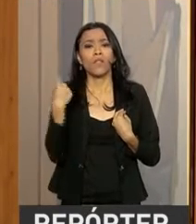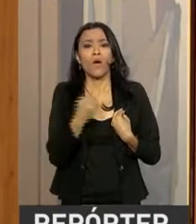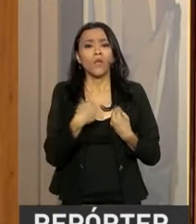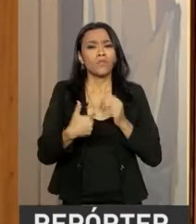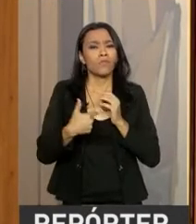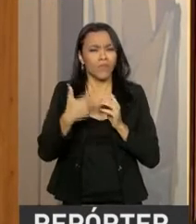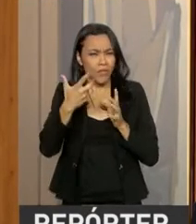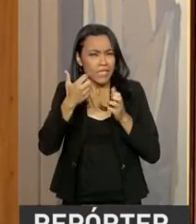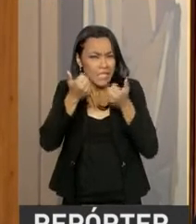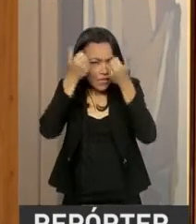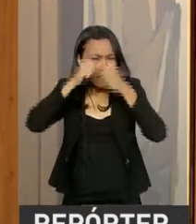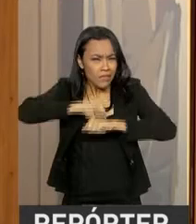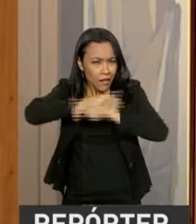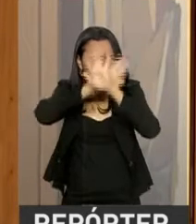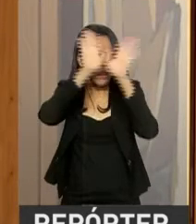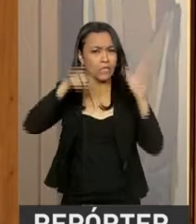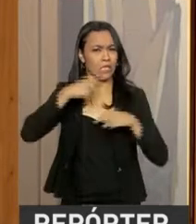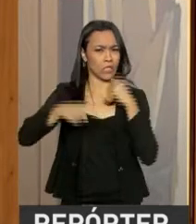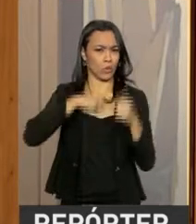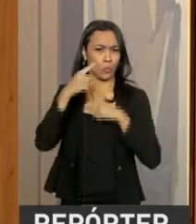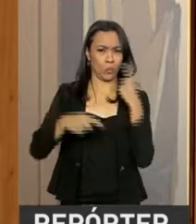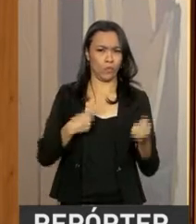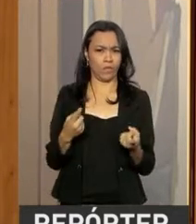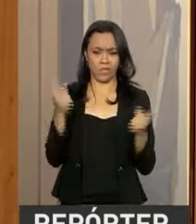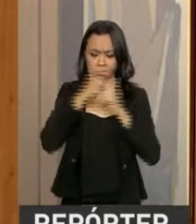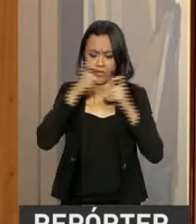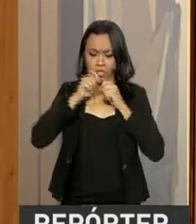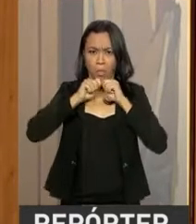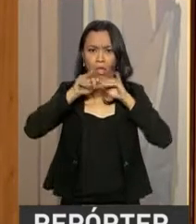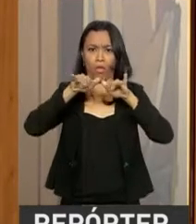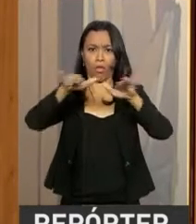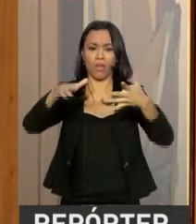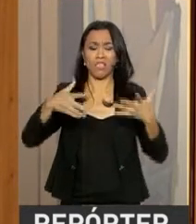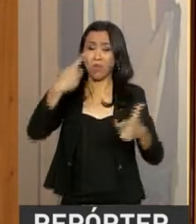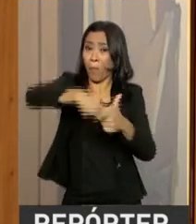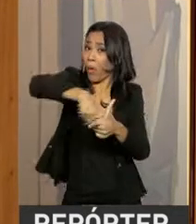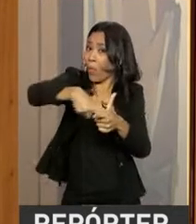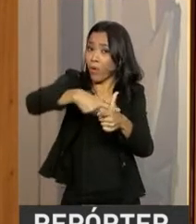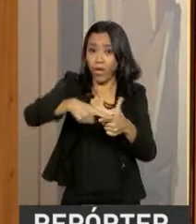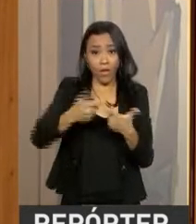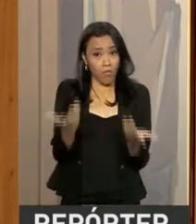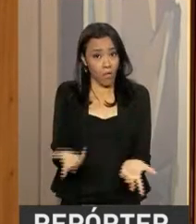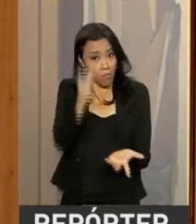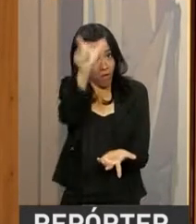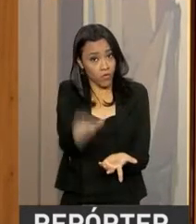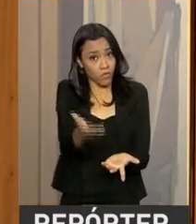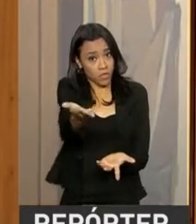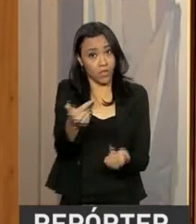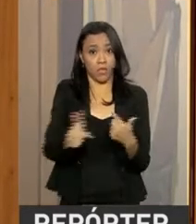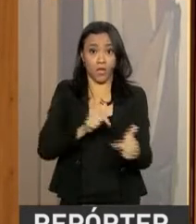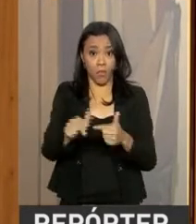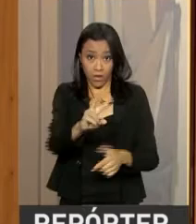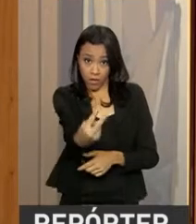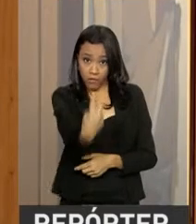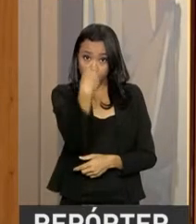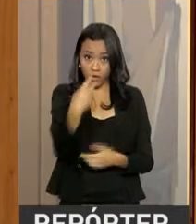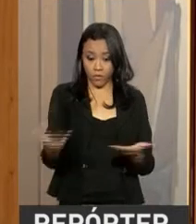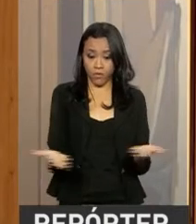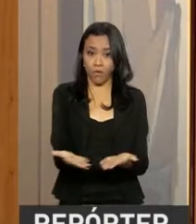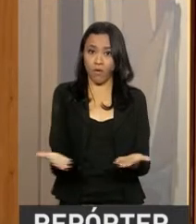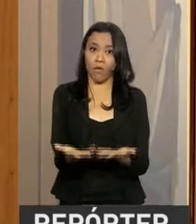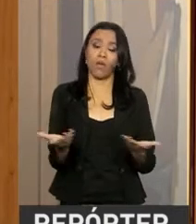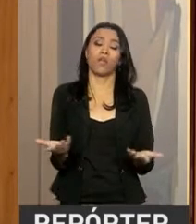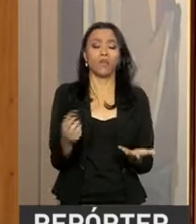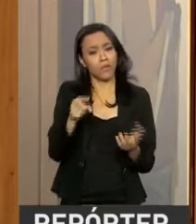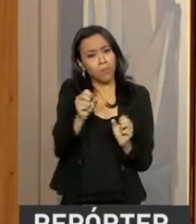o pingo Luiz nós vamos deixar que esse prospere Porque isto cria um problema para você que é trabalhador que está nos ouvindo e